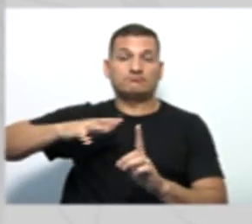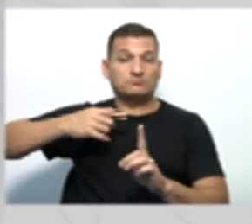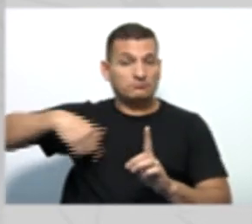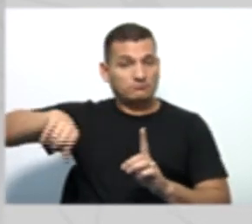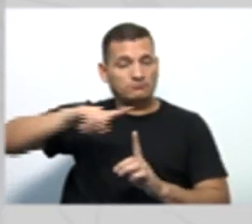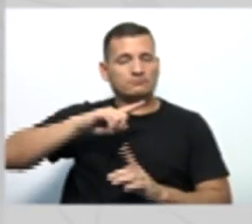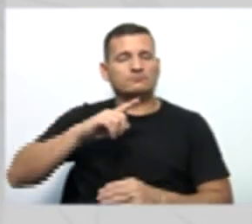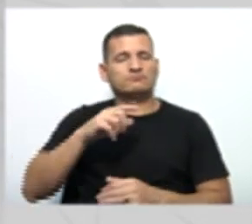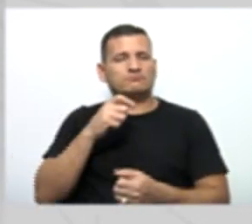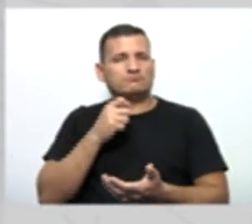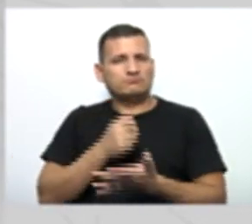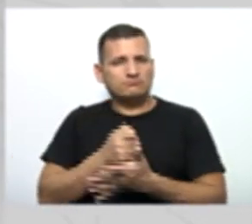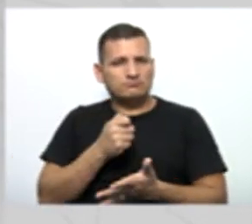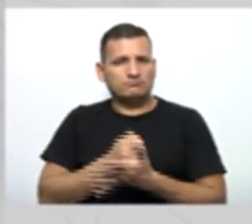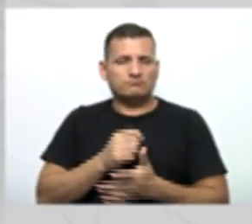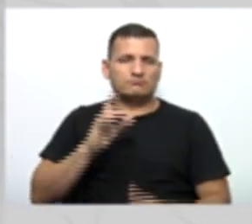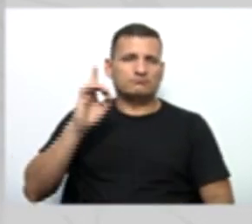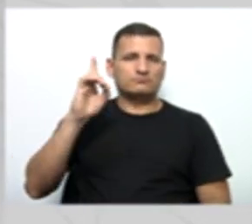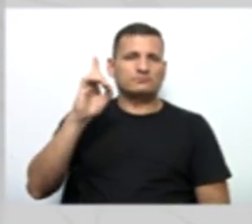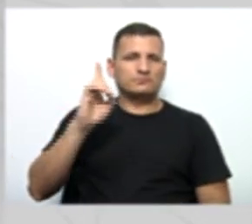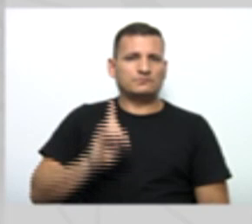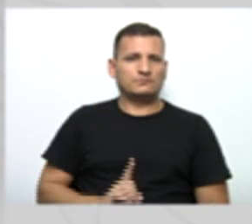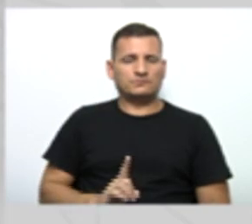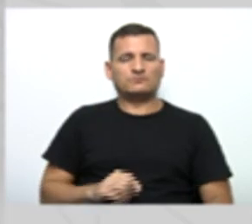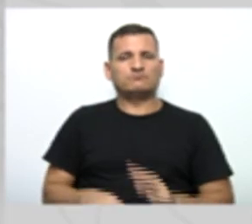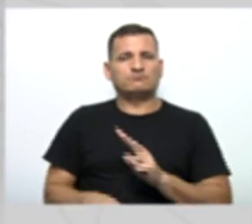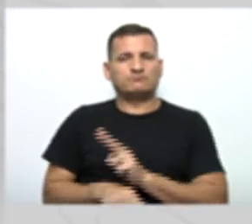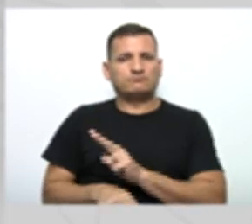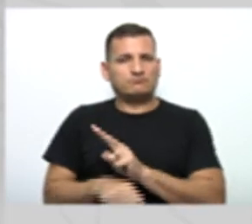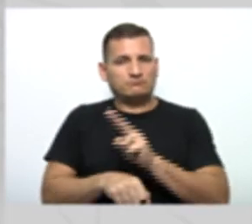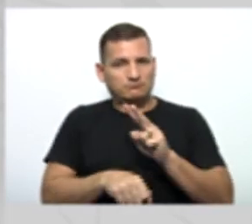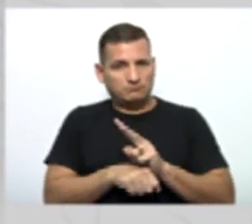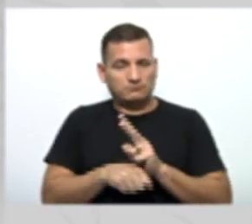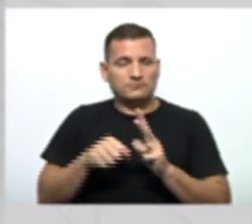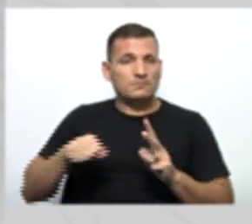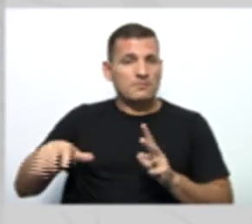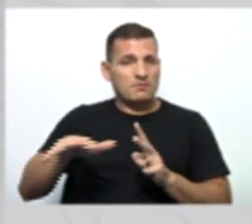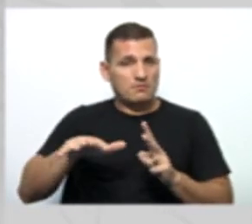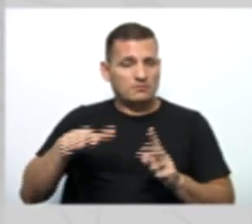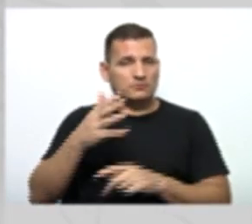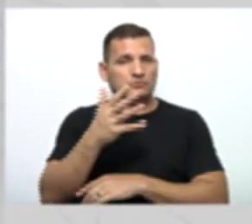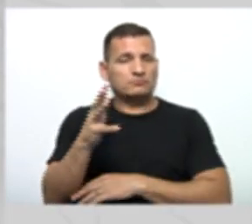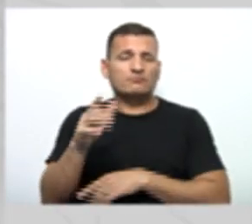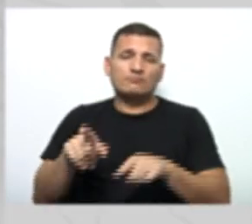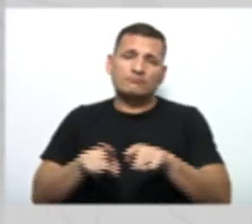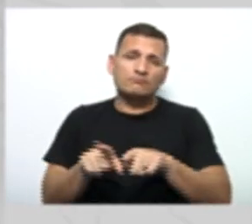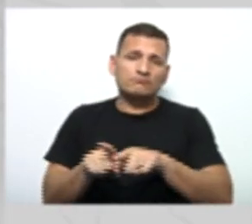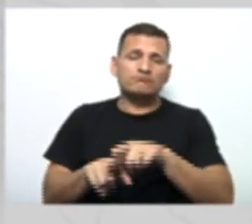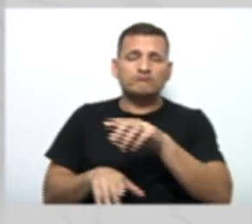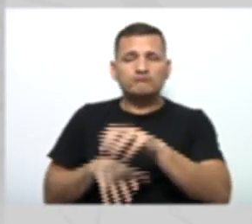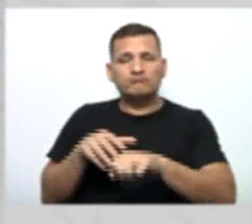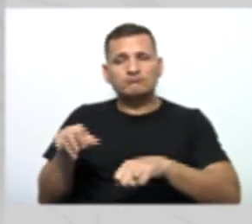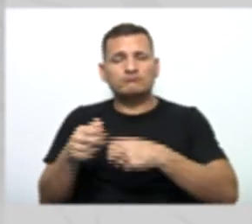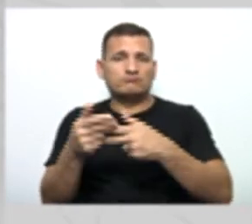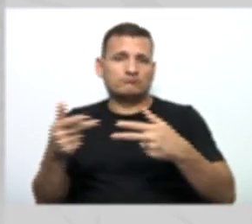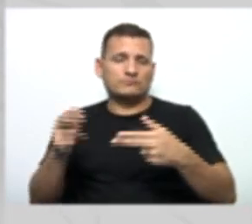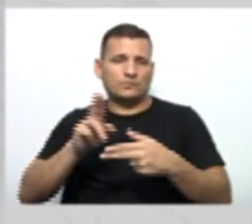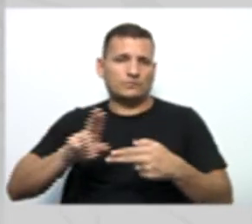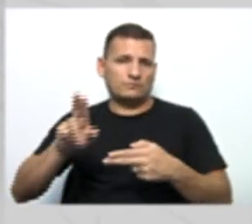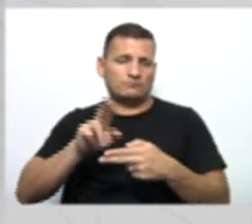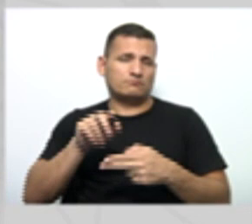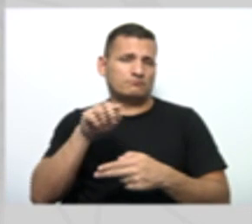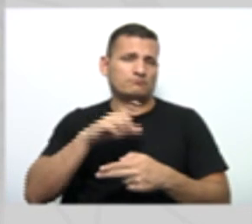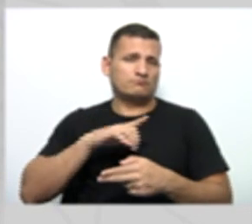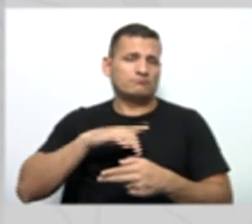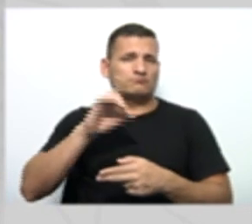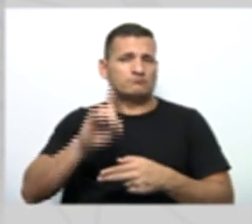obrigação, temos o direito de proteger esse ambiente e utilizá-lo. Você tem o direito de